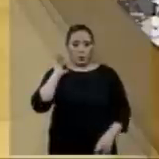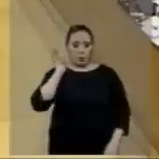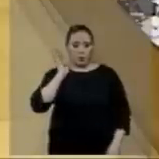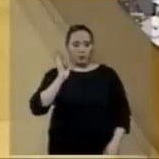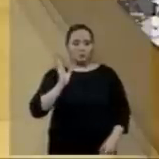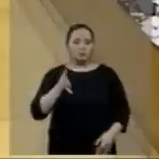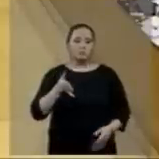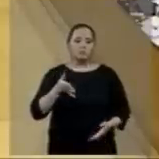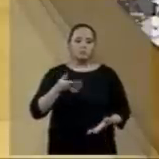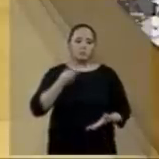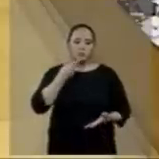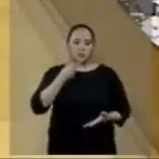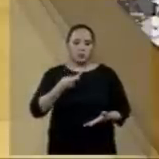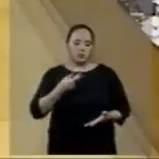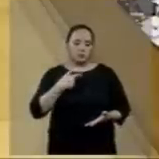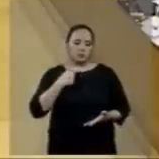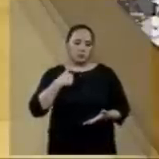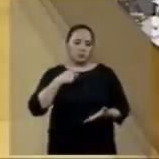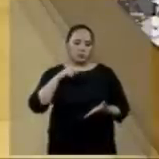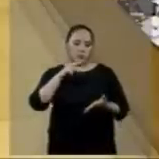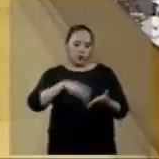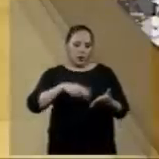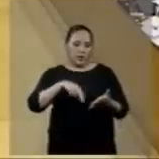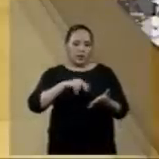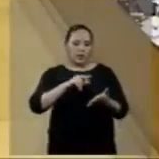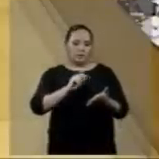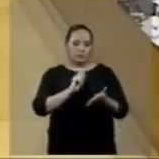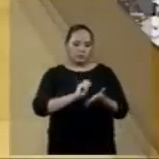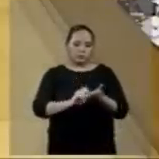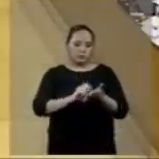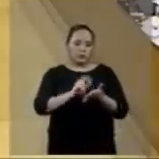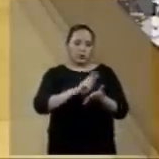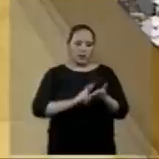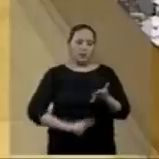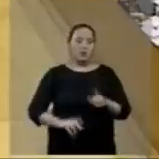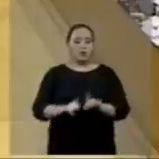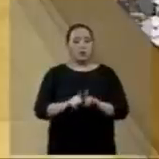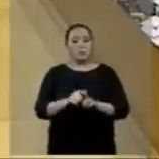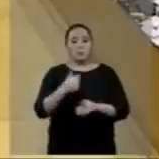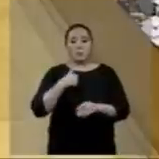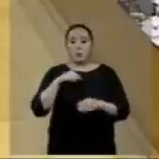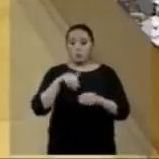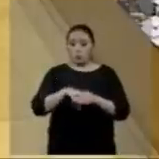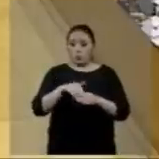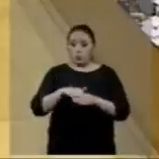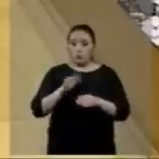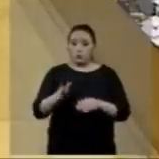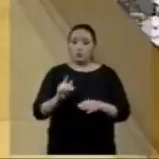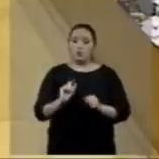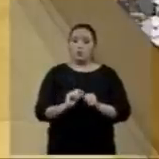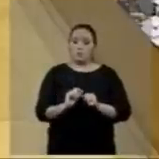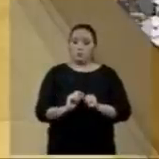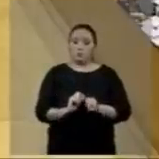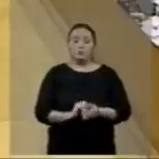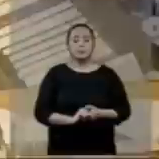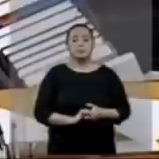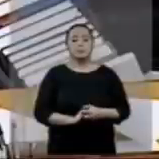vou proceder à leitura do relatório e também do voto que confeccionei. Pois